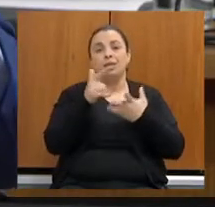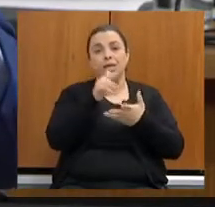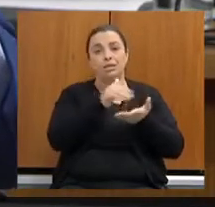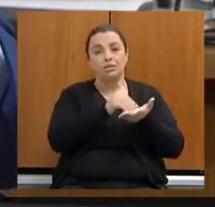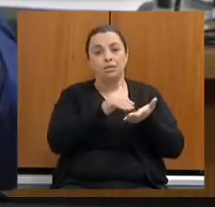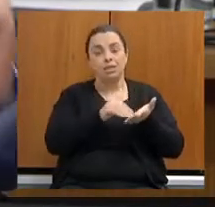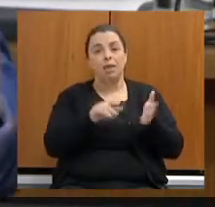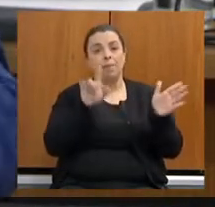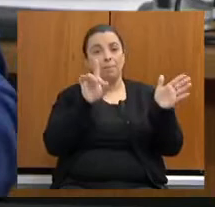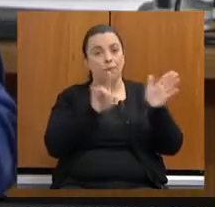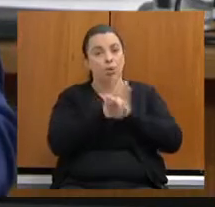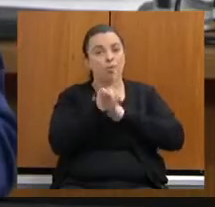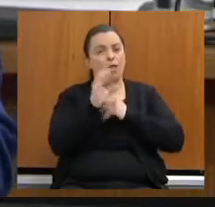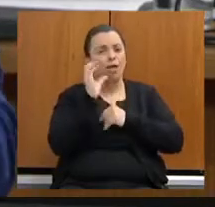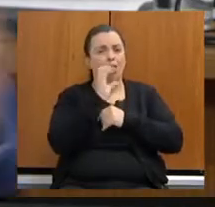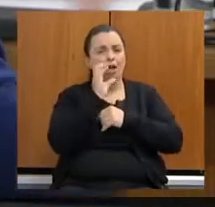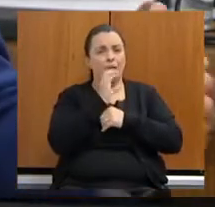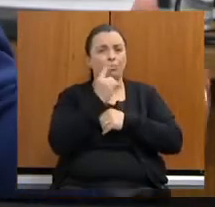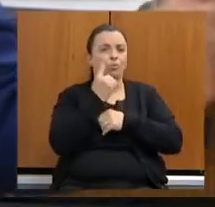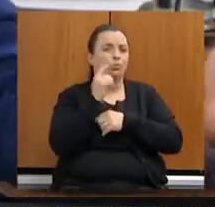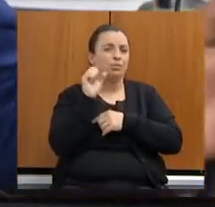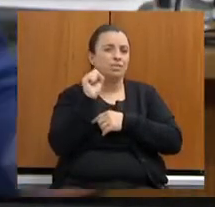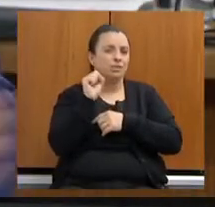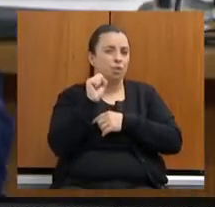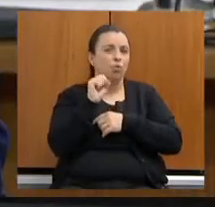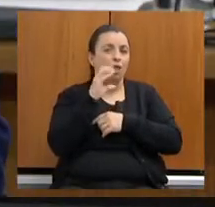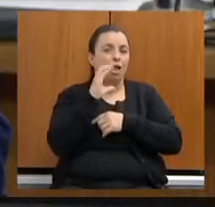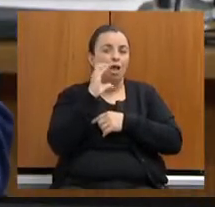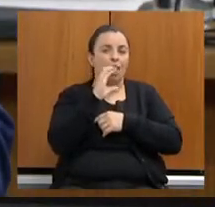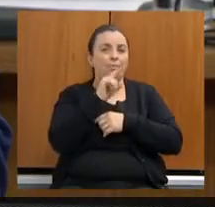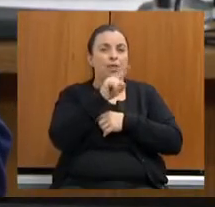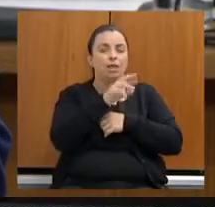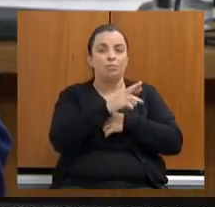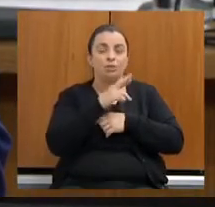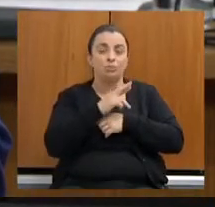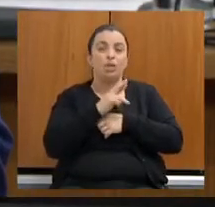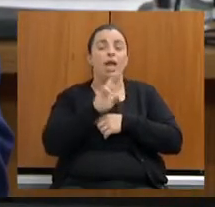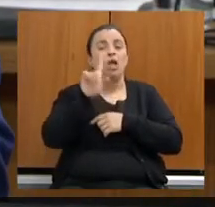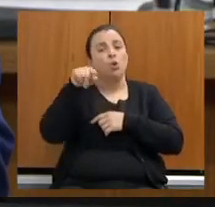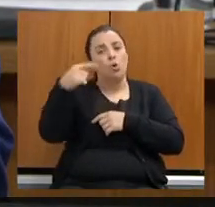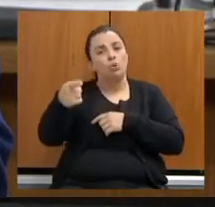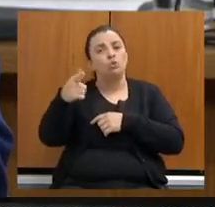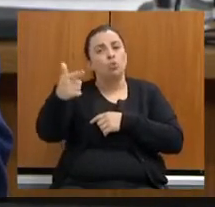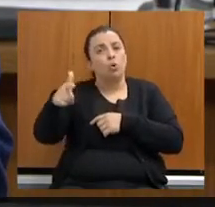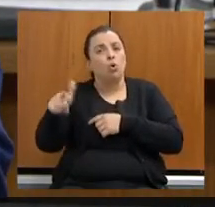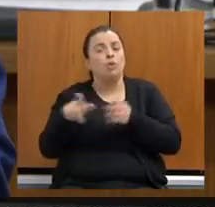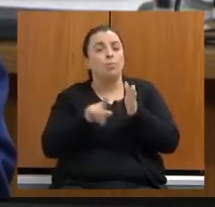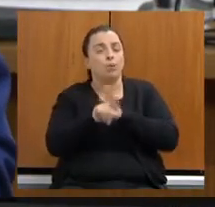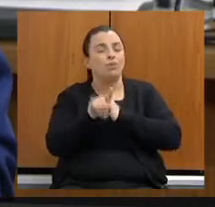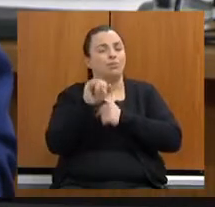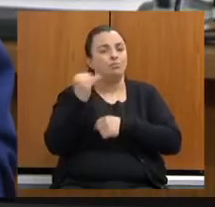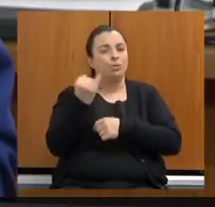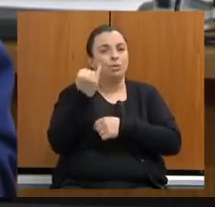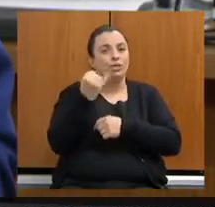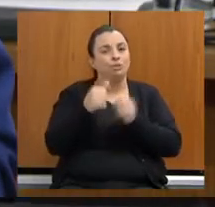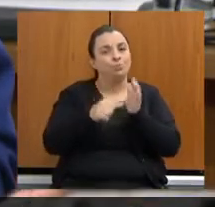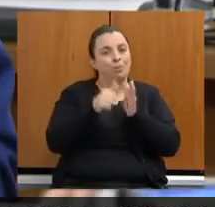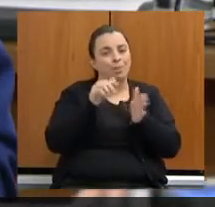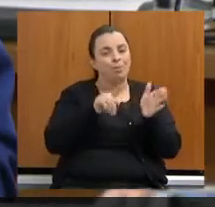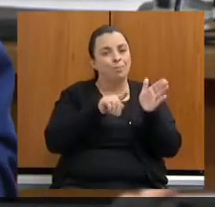vou fazer uma pergunta breve é coisa de um segundo e ela responder Eu continuo o meu raciocínio é porque a importante isso